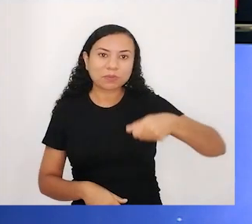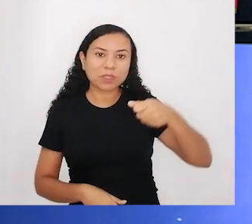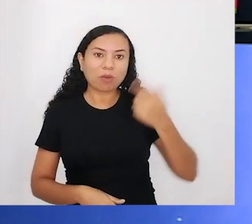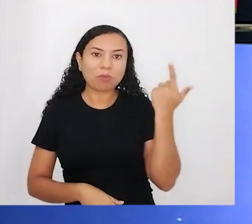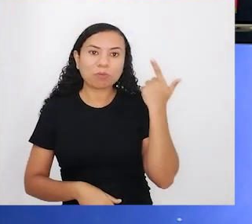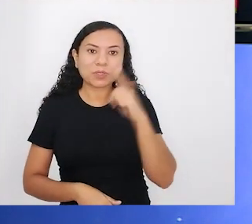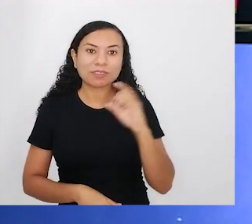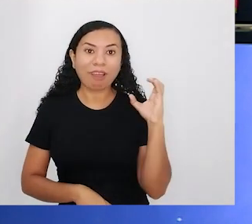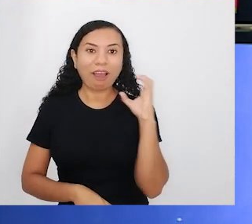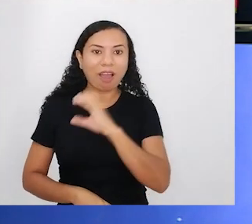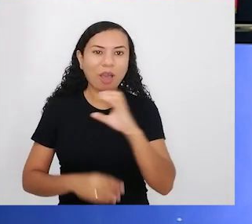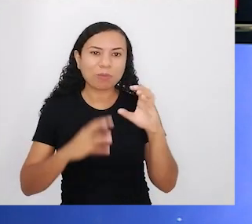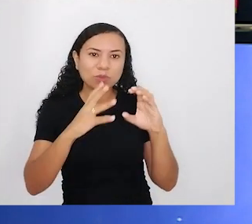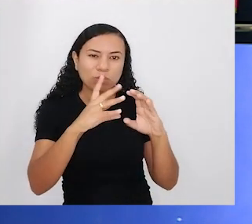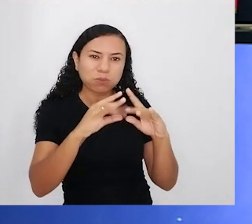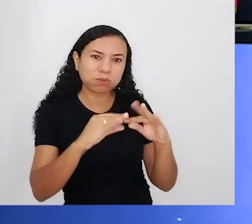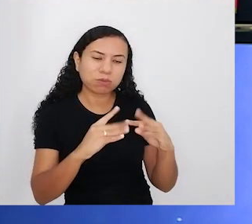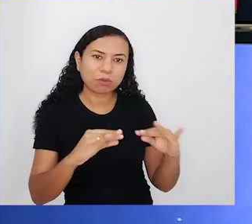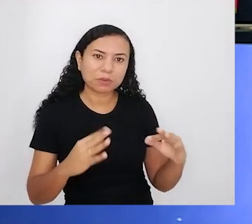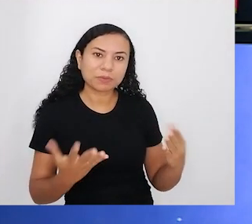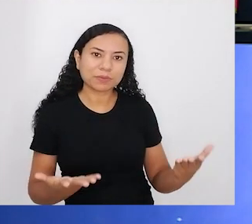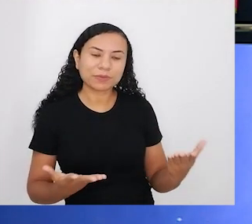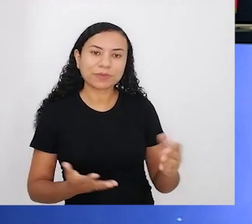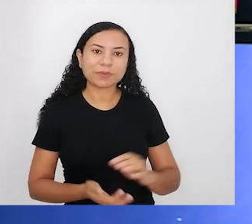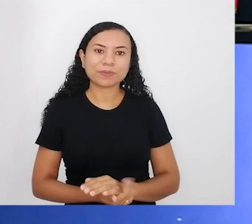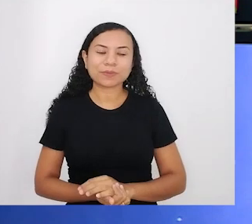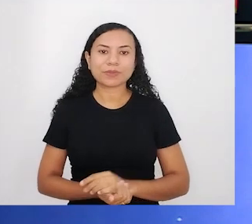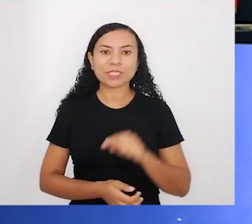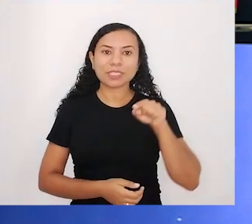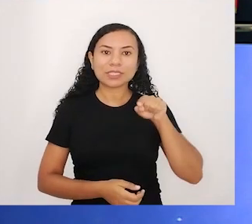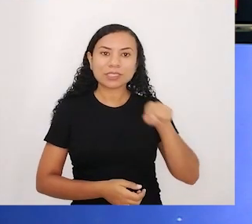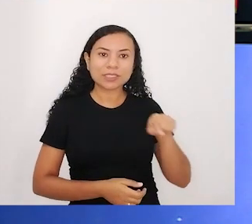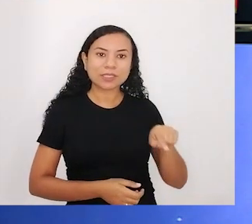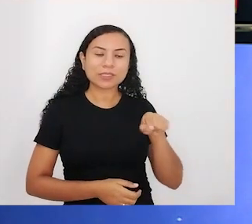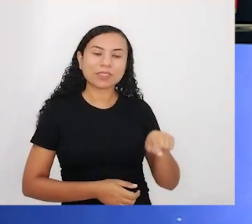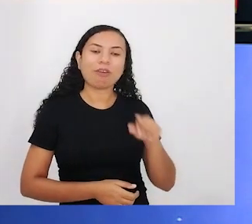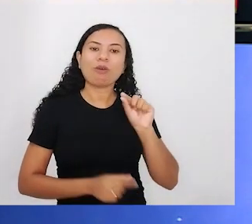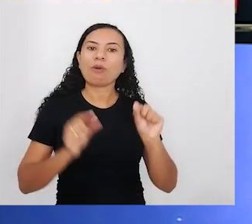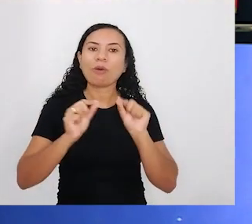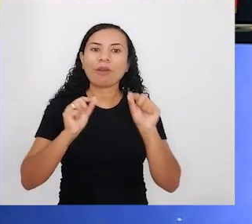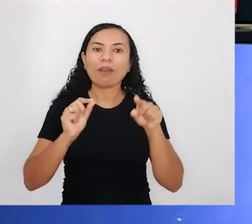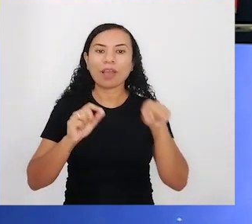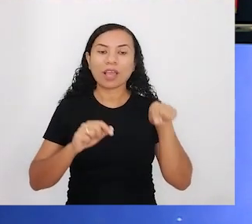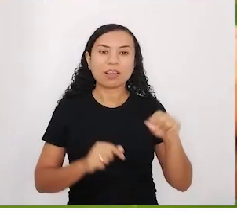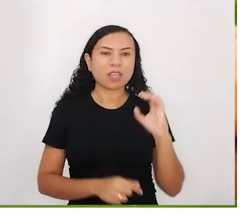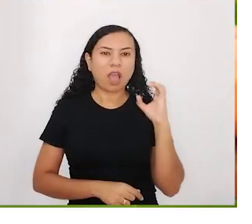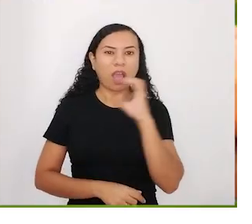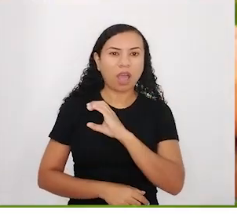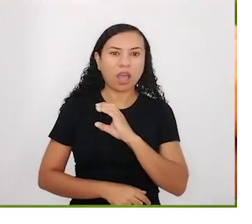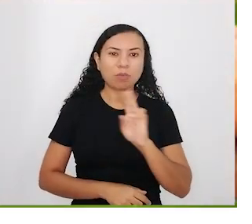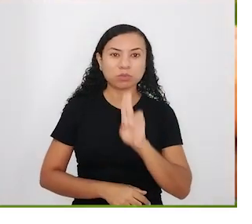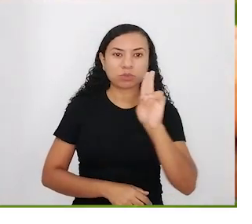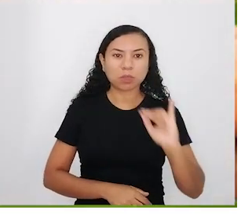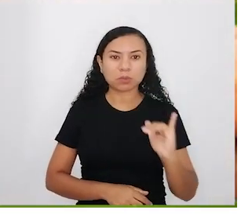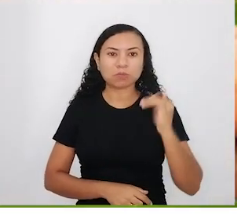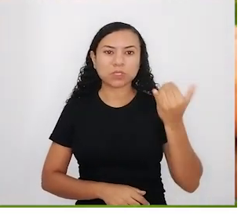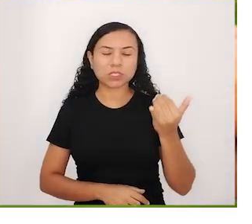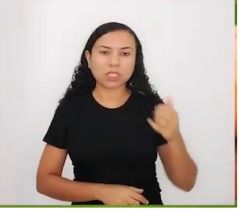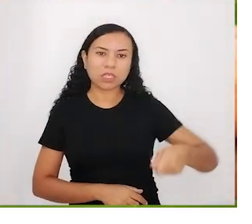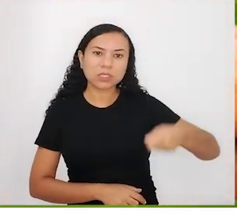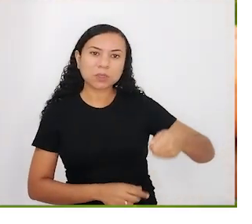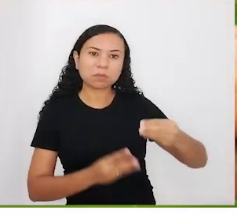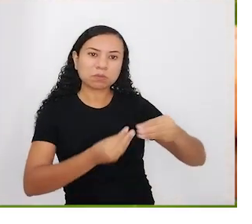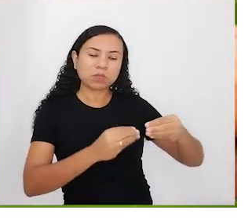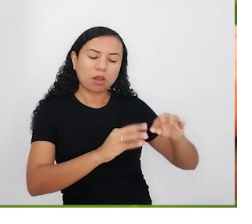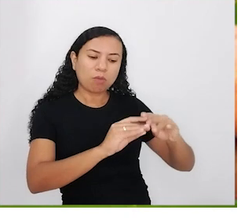biológica. Então, os bioplásticos são materiais que se decompõem naturalmente no ambiente. Este processo de